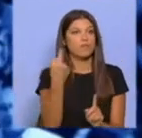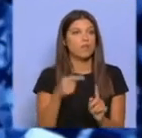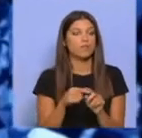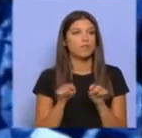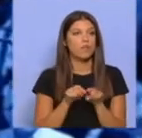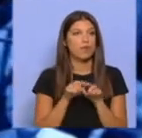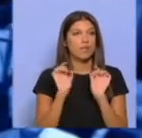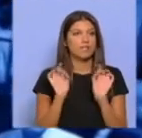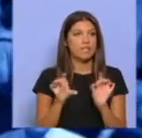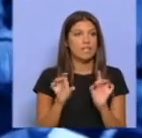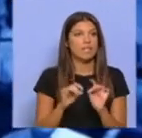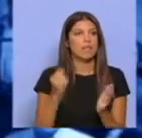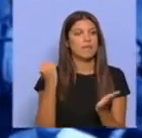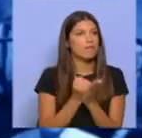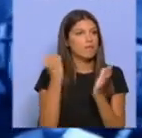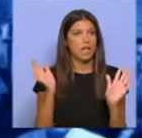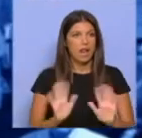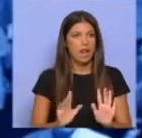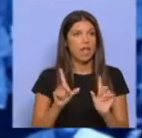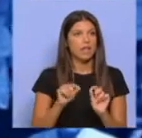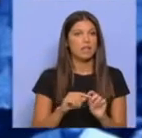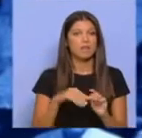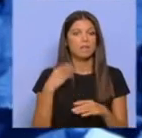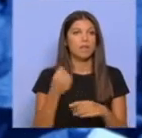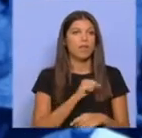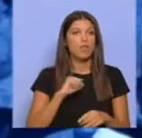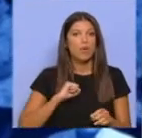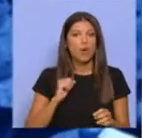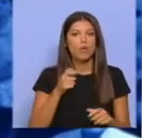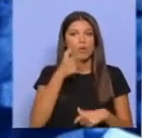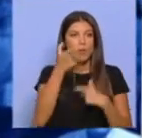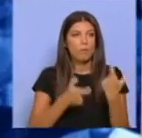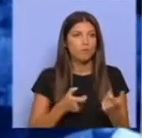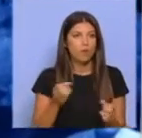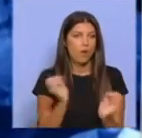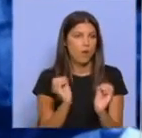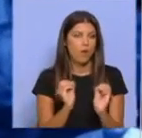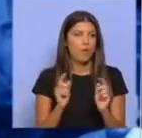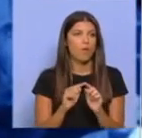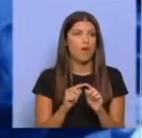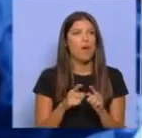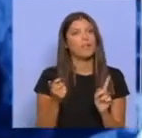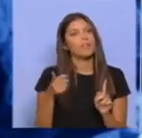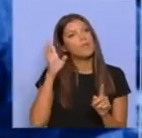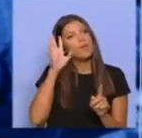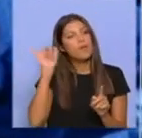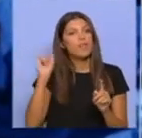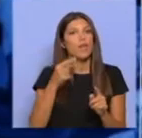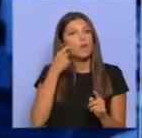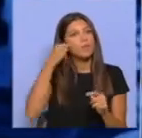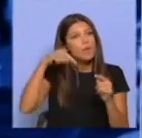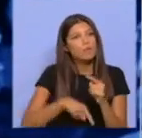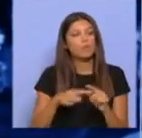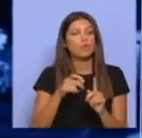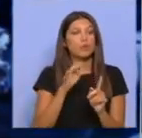qualquer direito de patente e pertencente a qualquer pessoa. É uma iniciativa que vamos conhecer melhor com Rui Marques, o